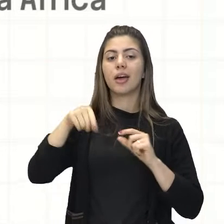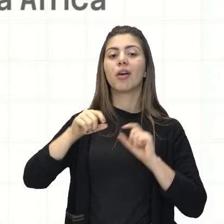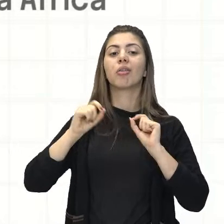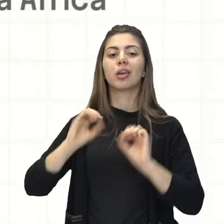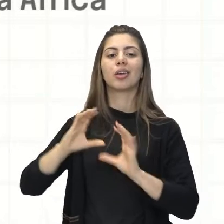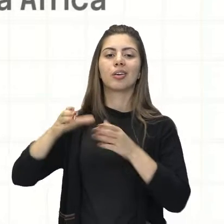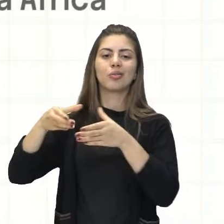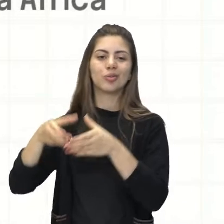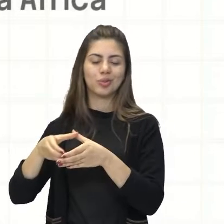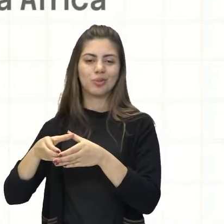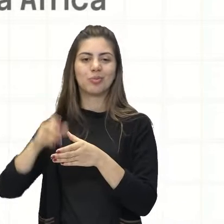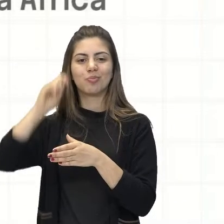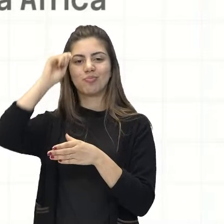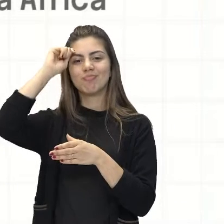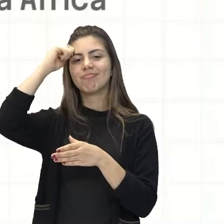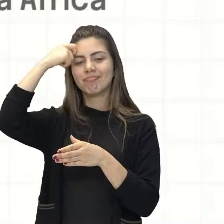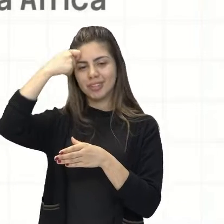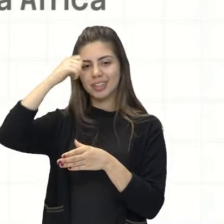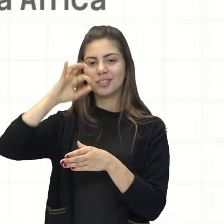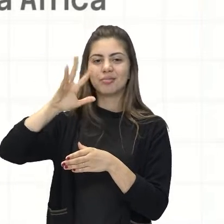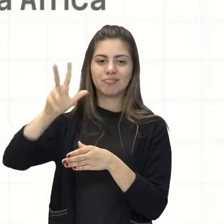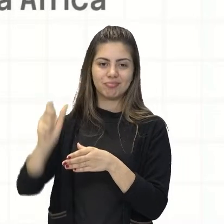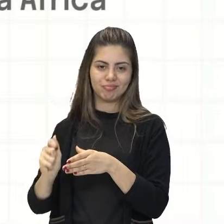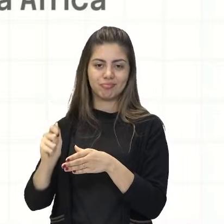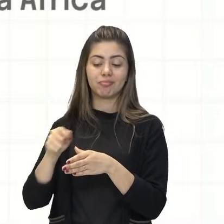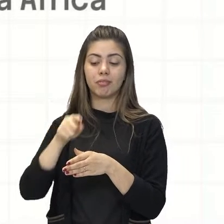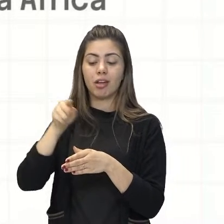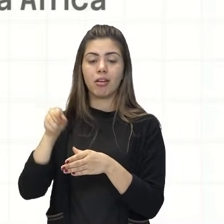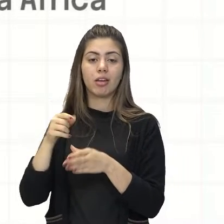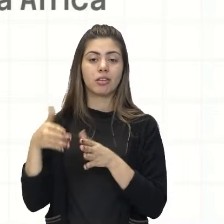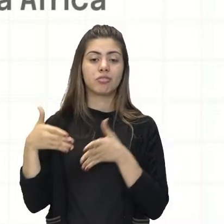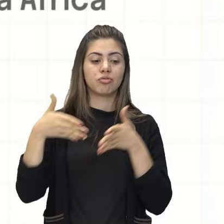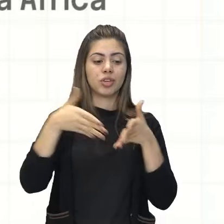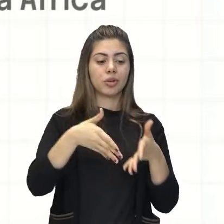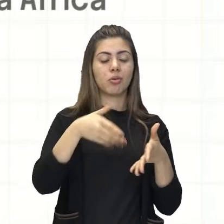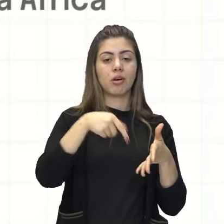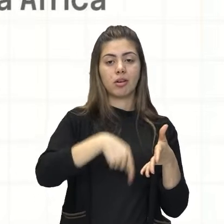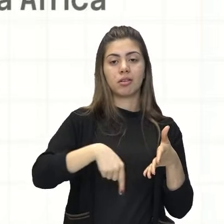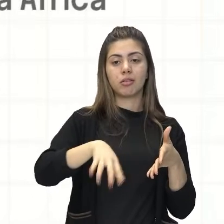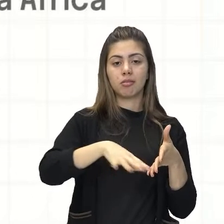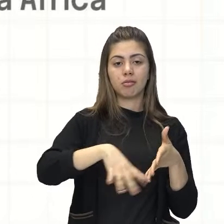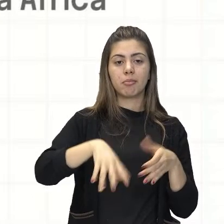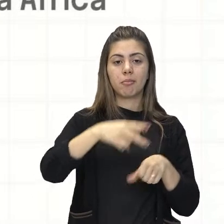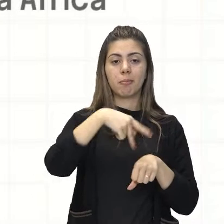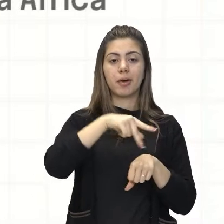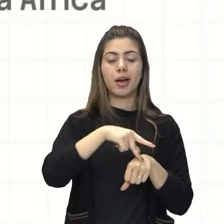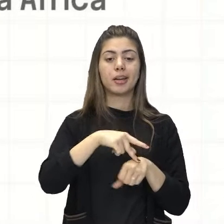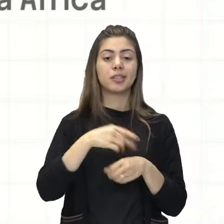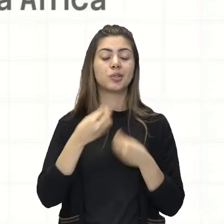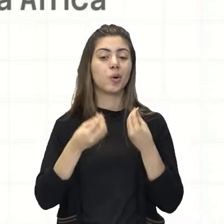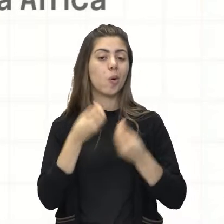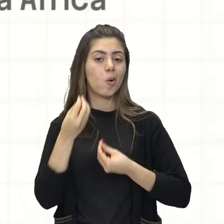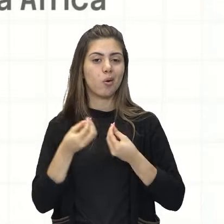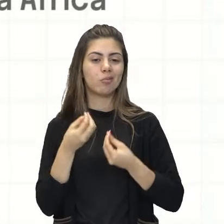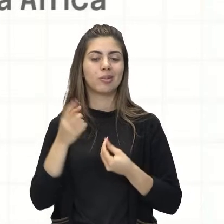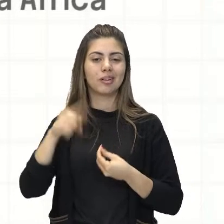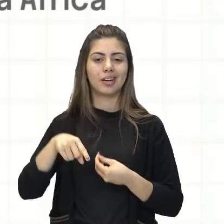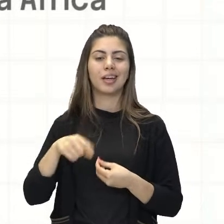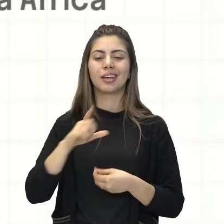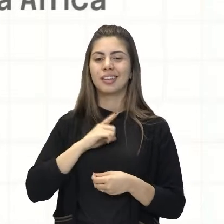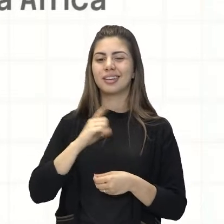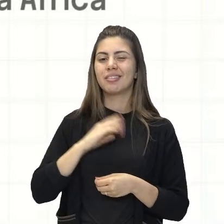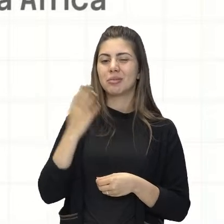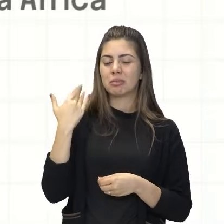africanos. A chegada dos africanos ao Brasil está intimamente ligada ao sistema